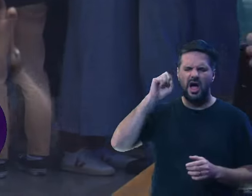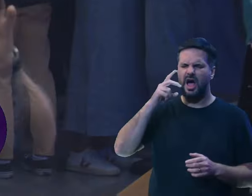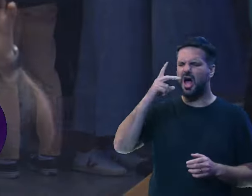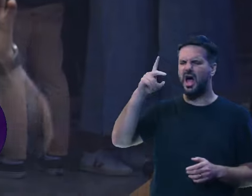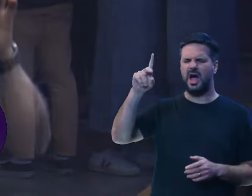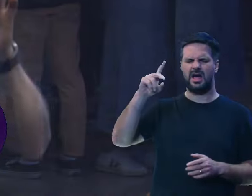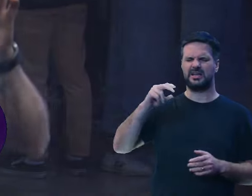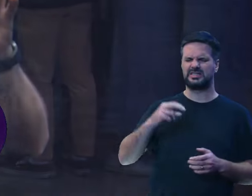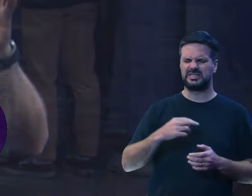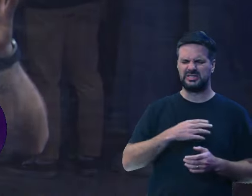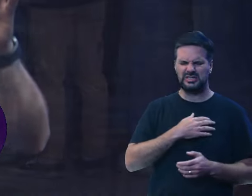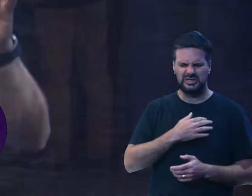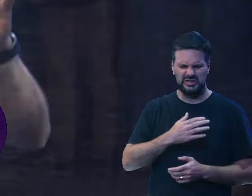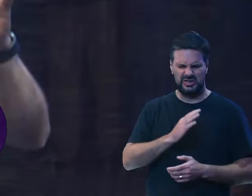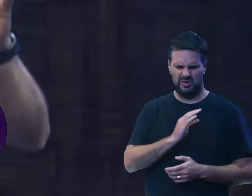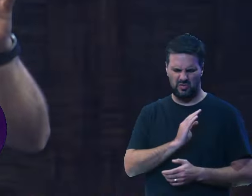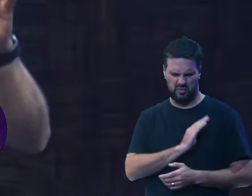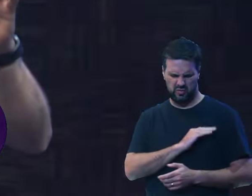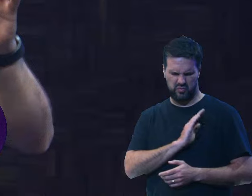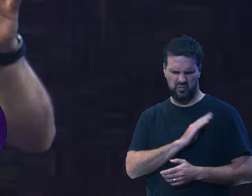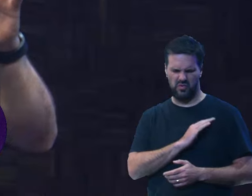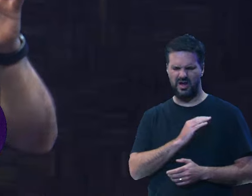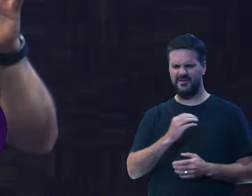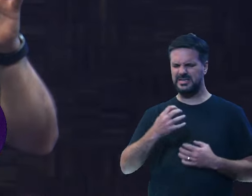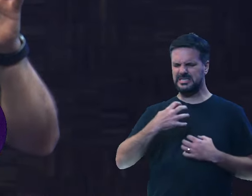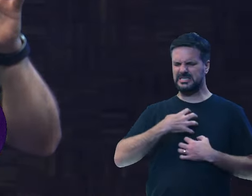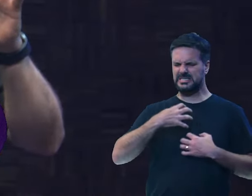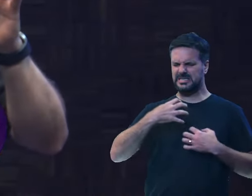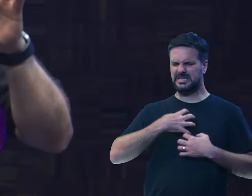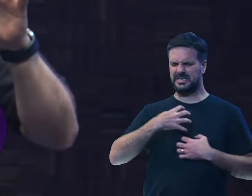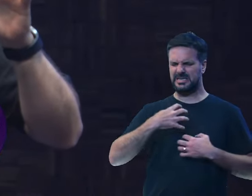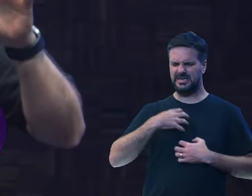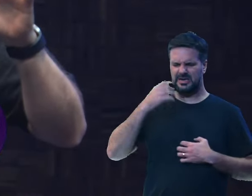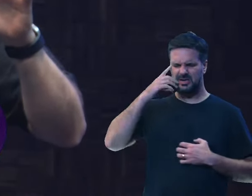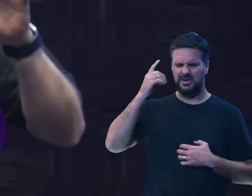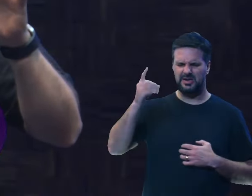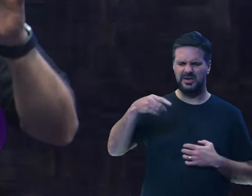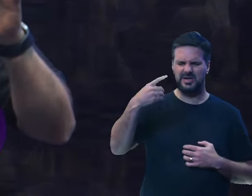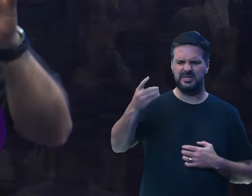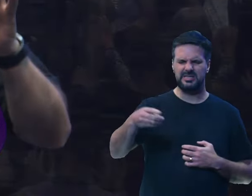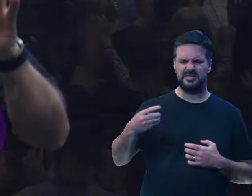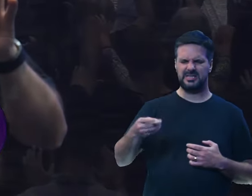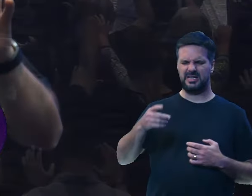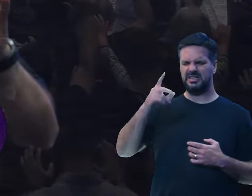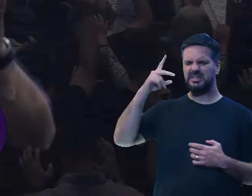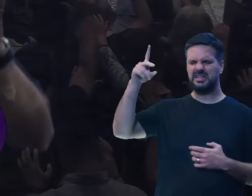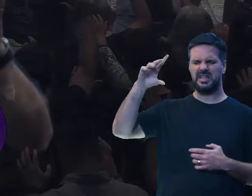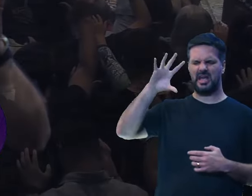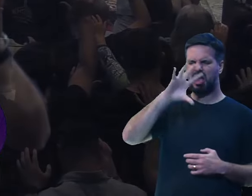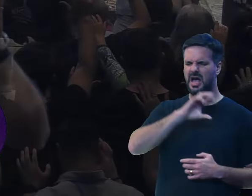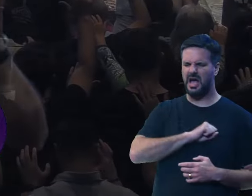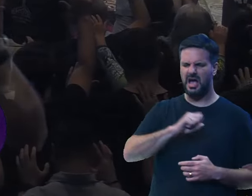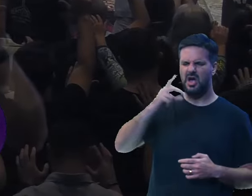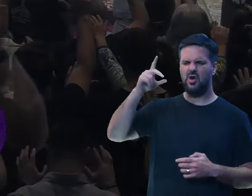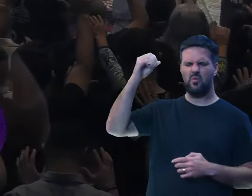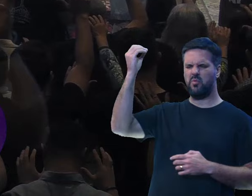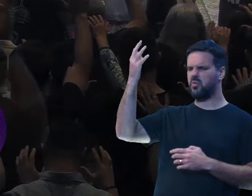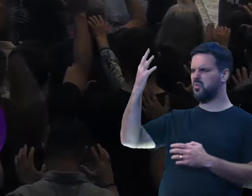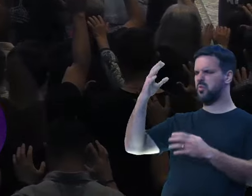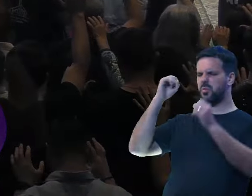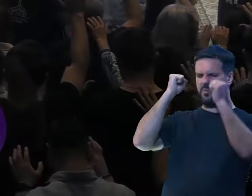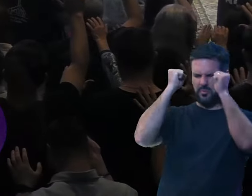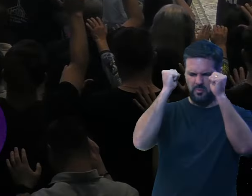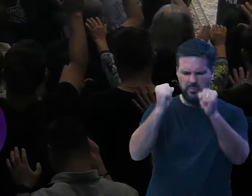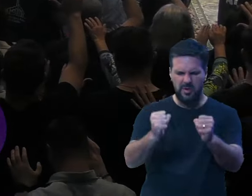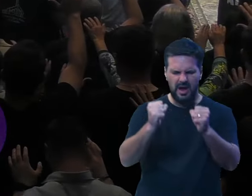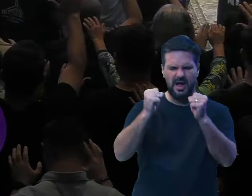não apenas agora, mas constantemente e diariamente, Pai. Que o teu amor, a tua graça, o teu poder os acompanhe, Pai. Deus,